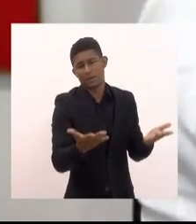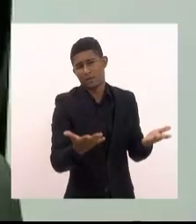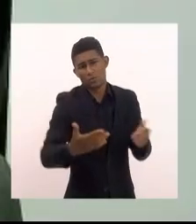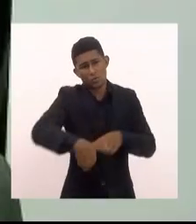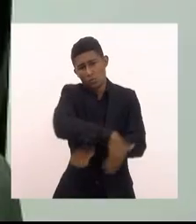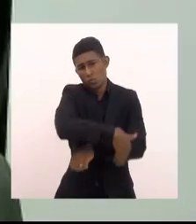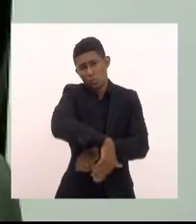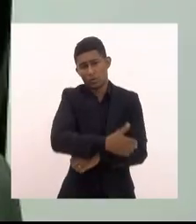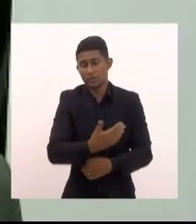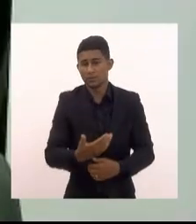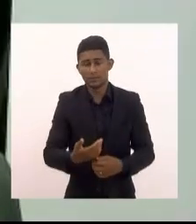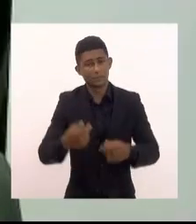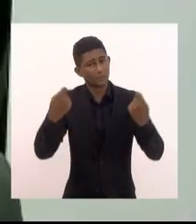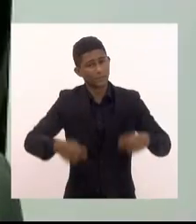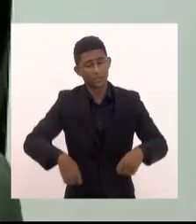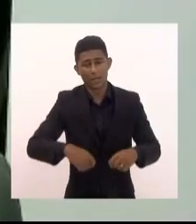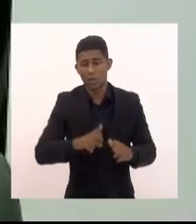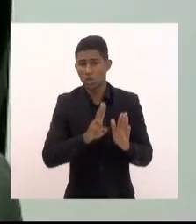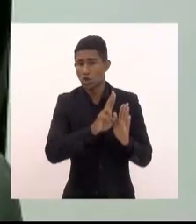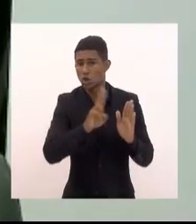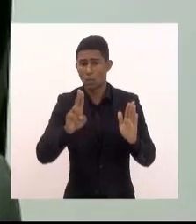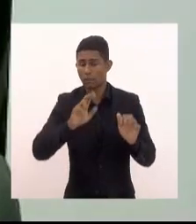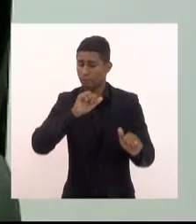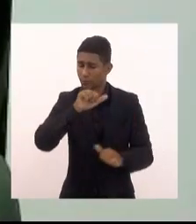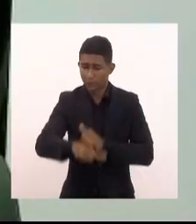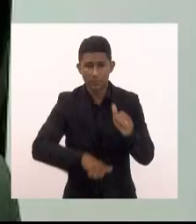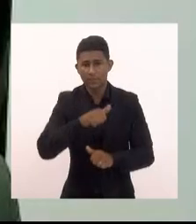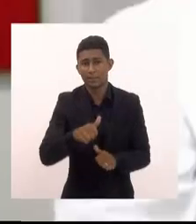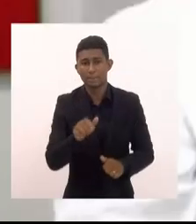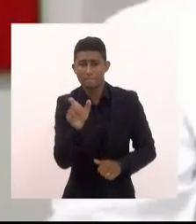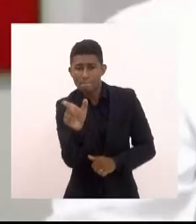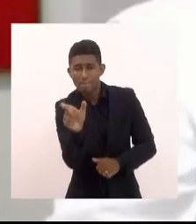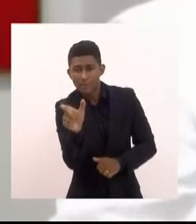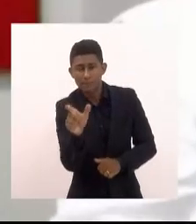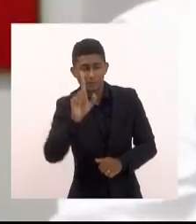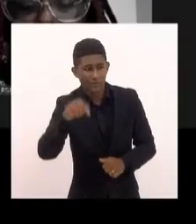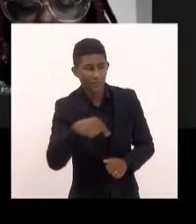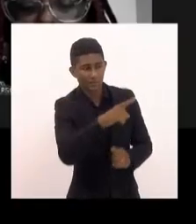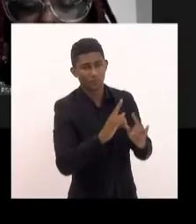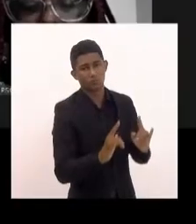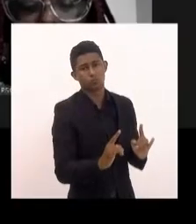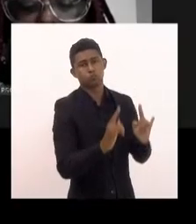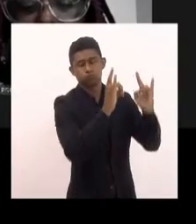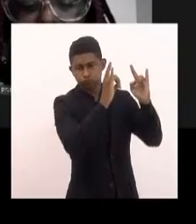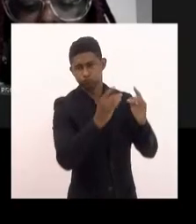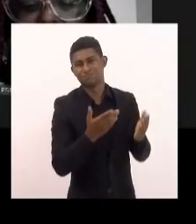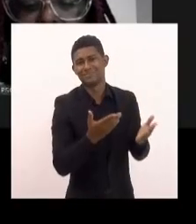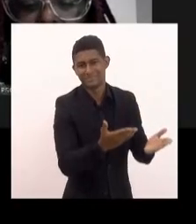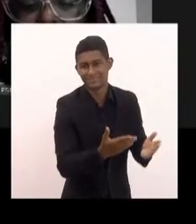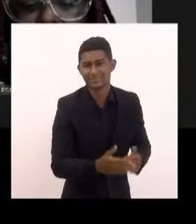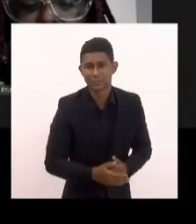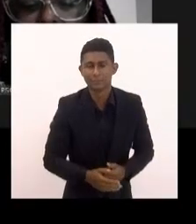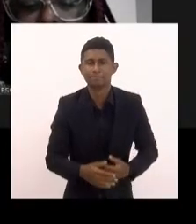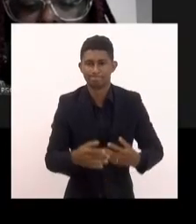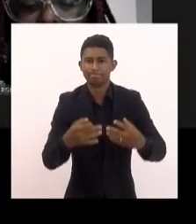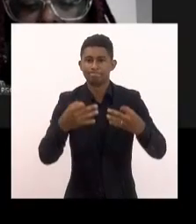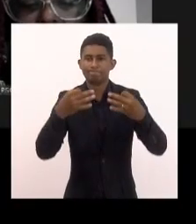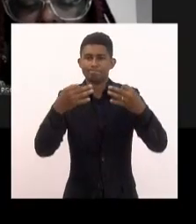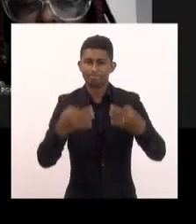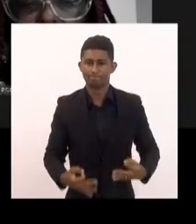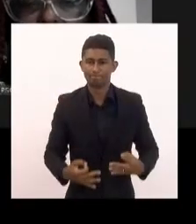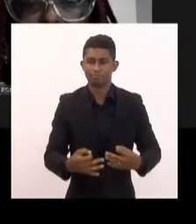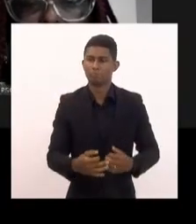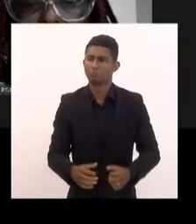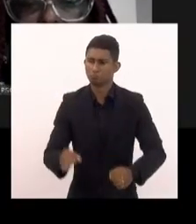ser o imóvel. O Poder Executivo destinará ao imóvel de que trata esta lei. Está correto.